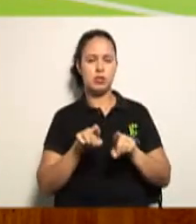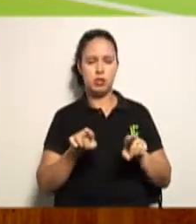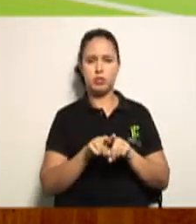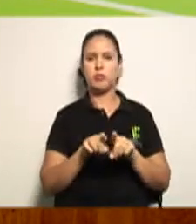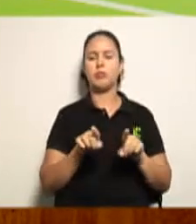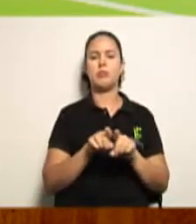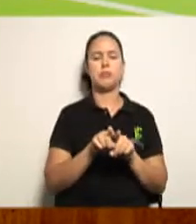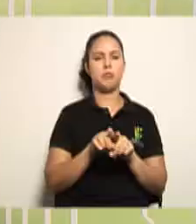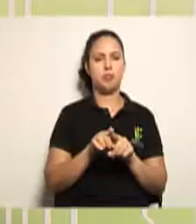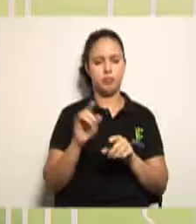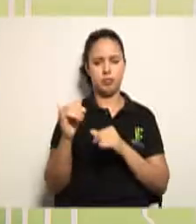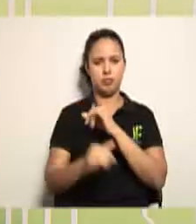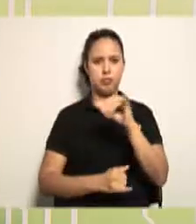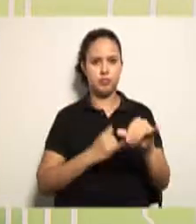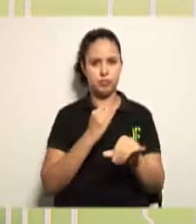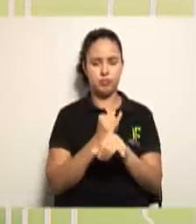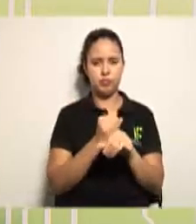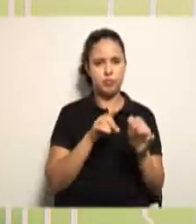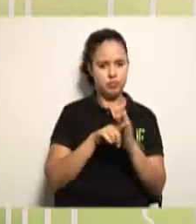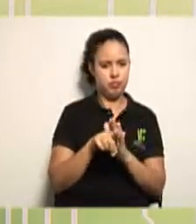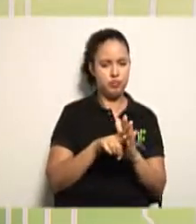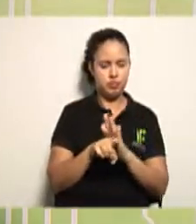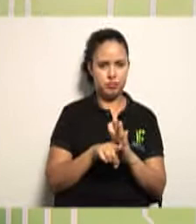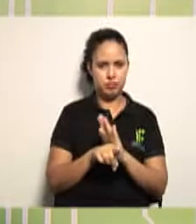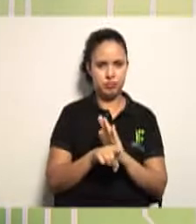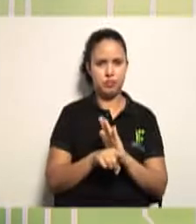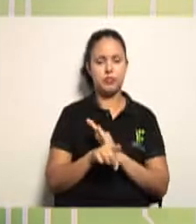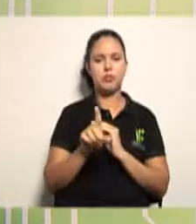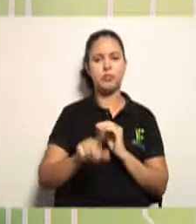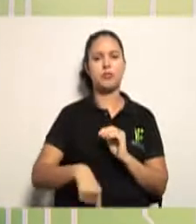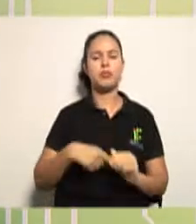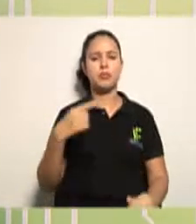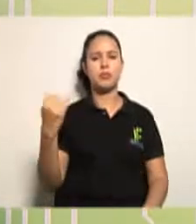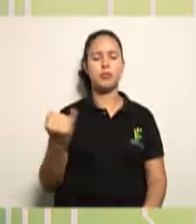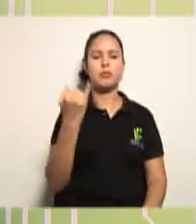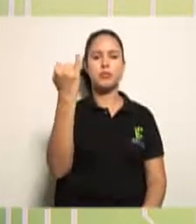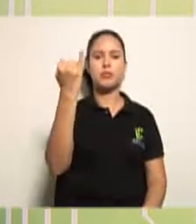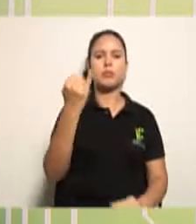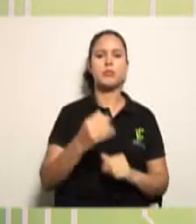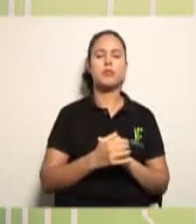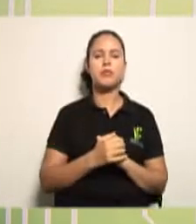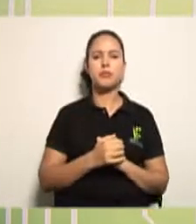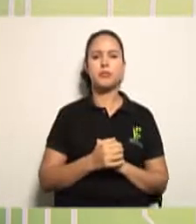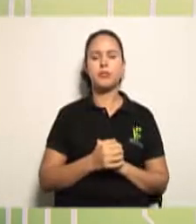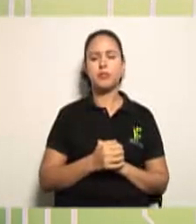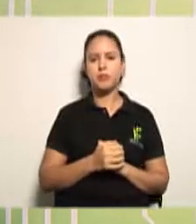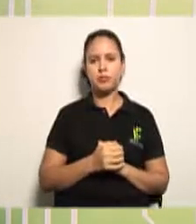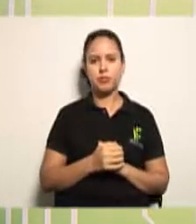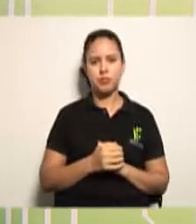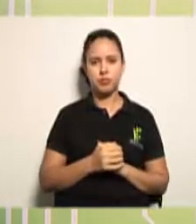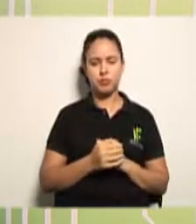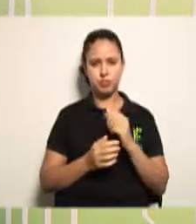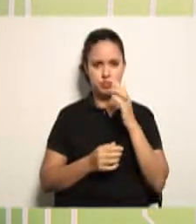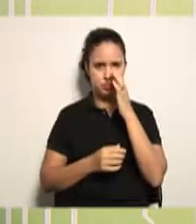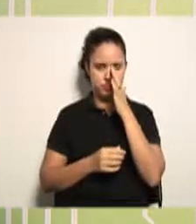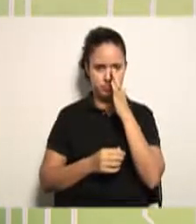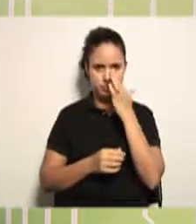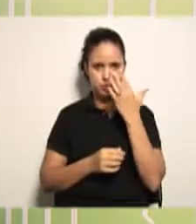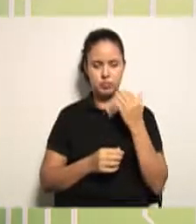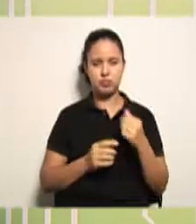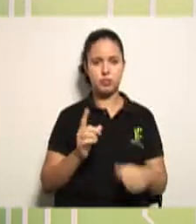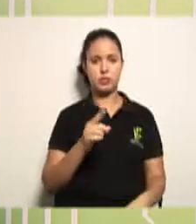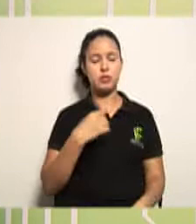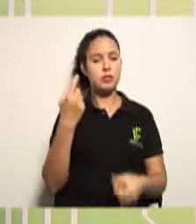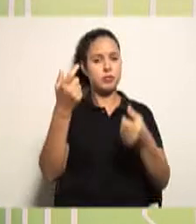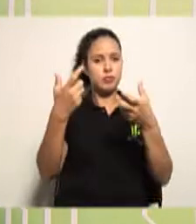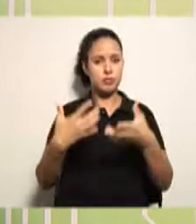Consegue fazer várias pesquisas e é importante, igual a professora Maria destacou para a gente, nós no início falamos da